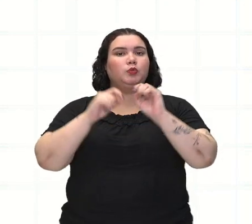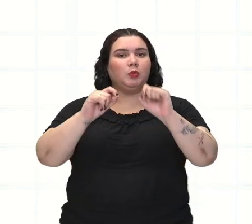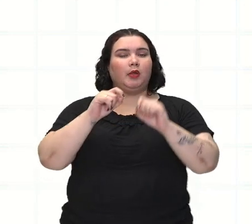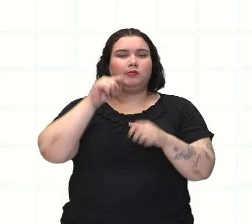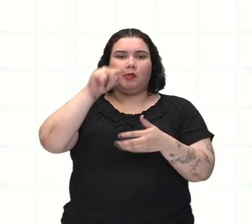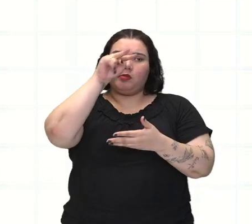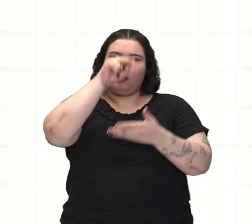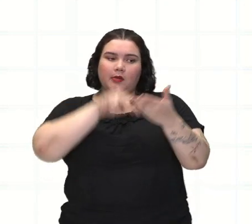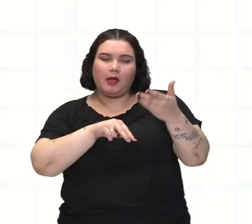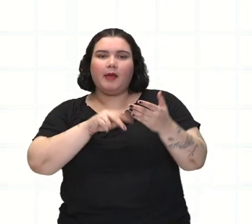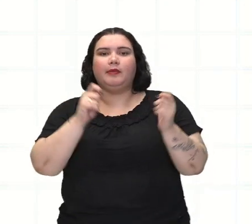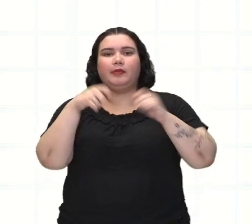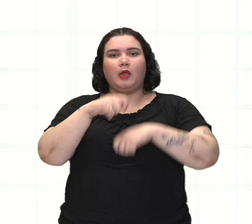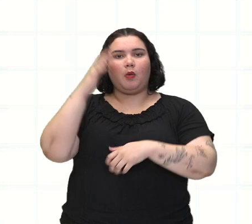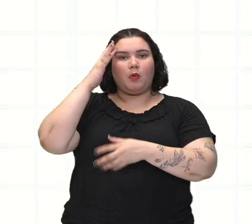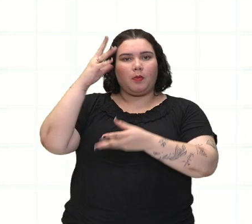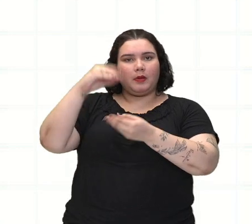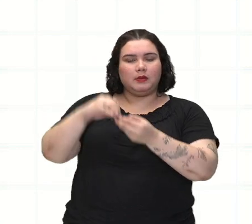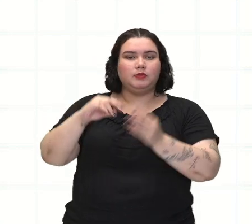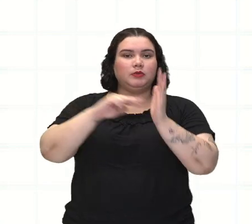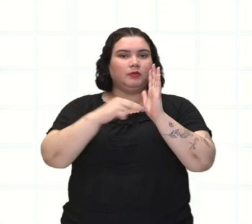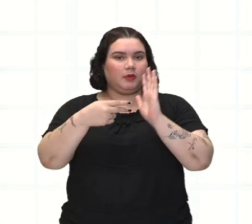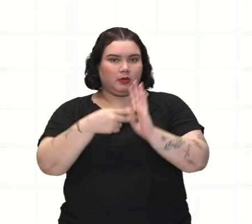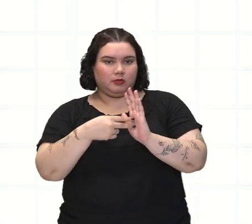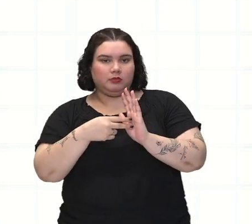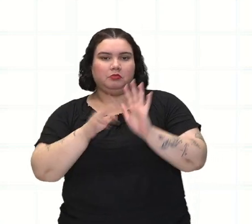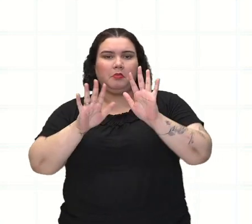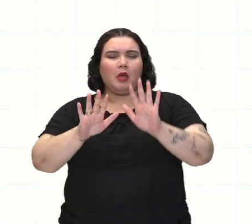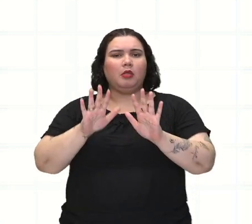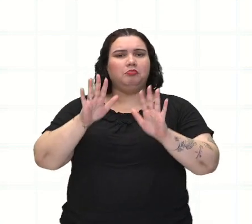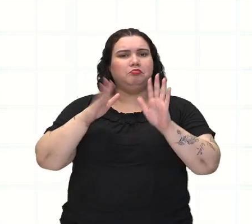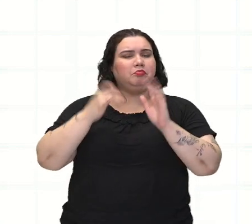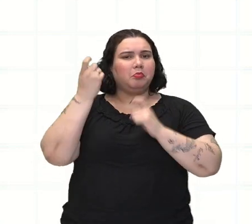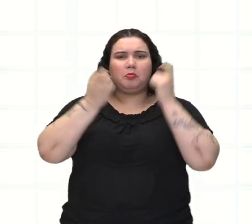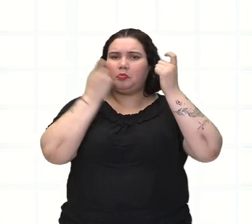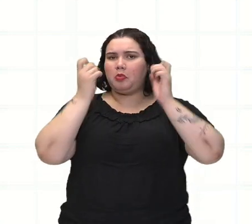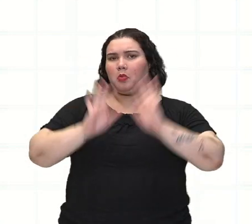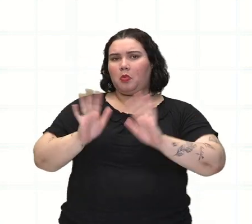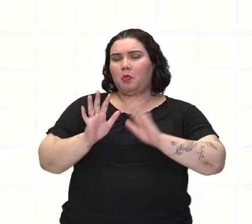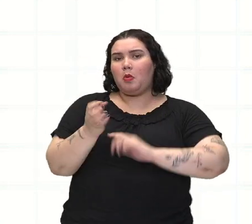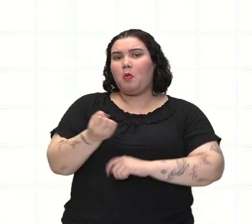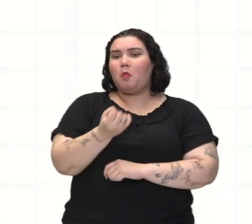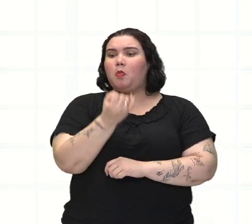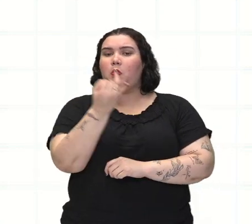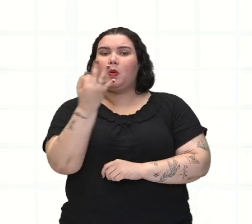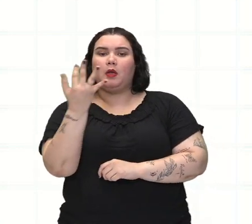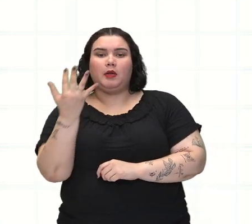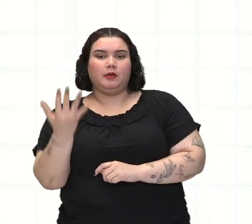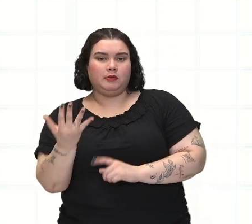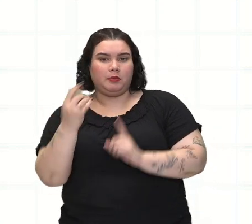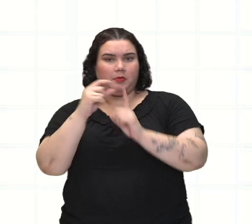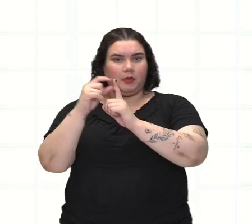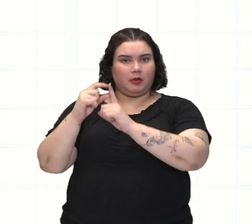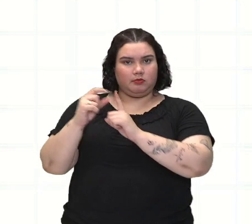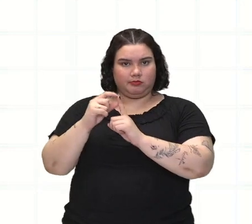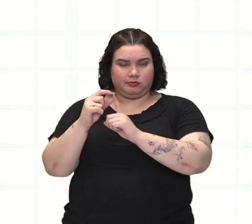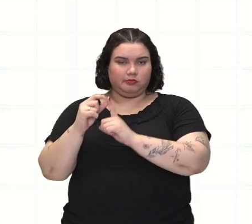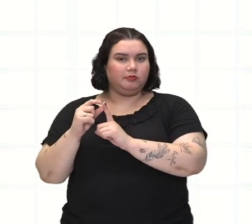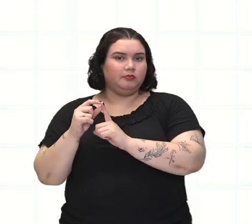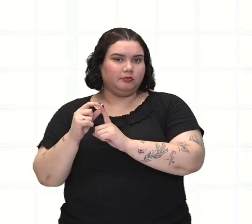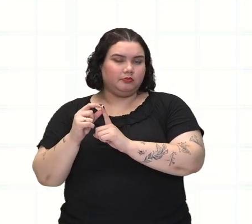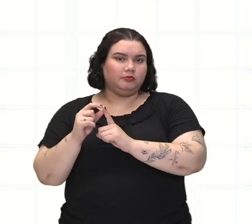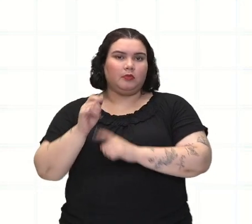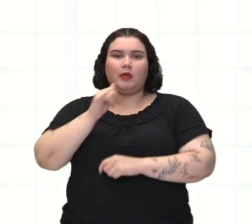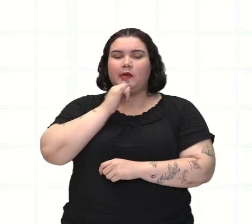um sentido. Não importando para isso a quantidade, certo? De palavras